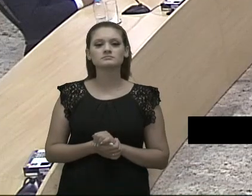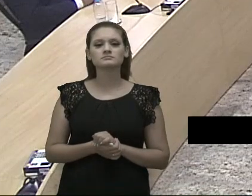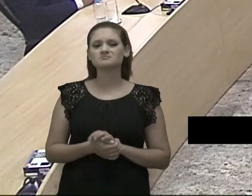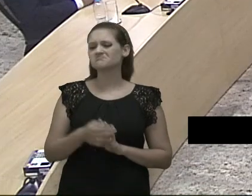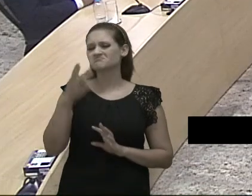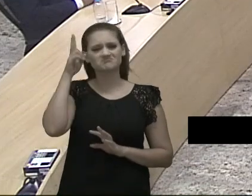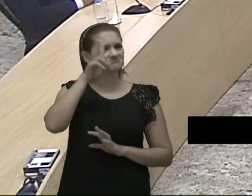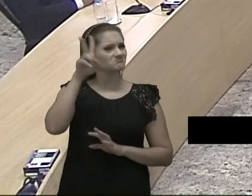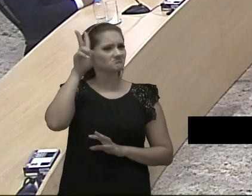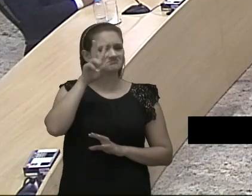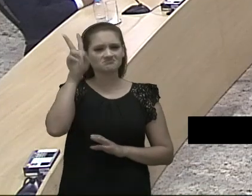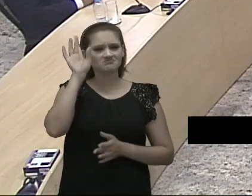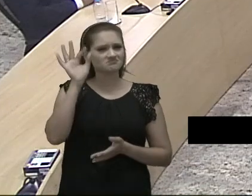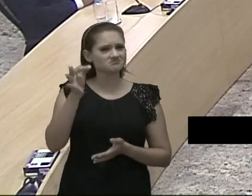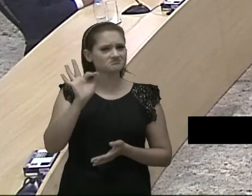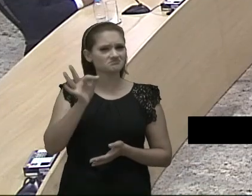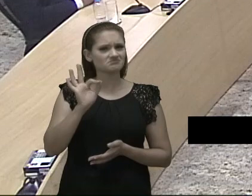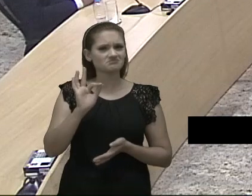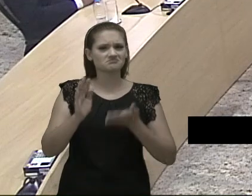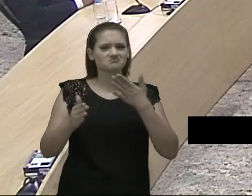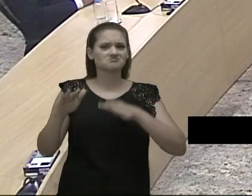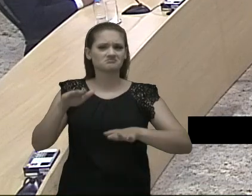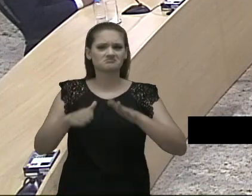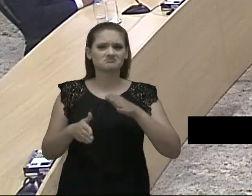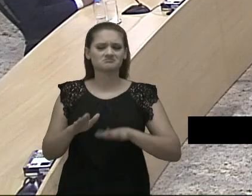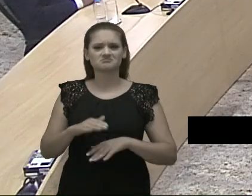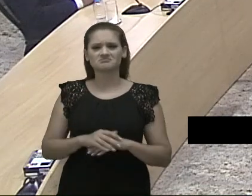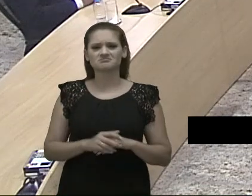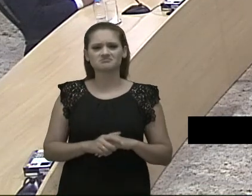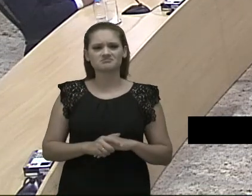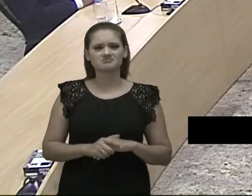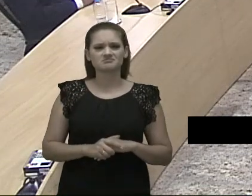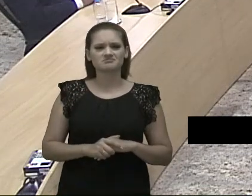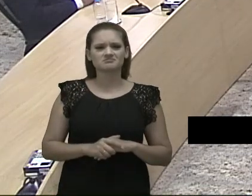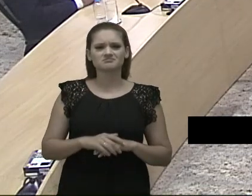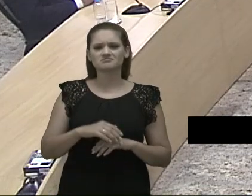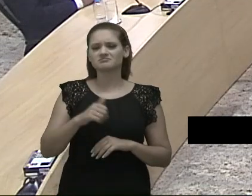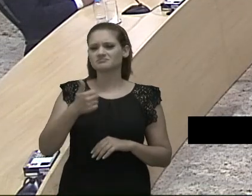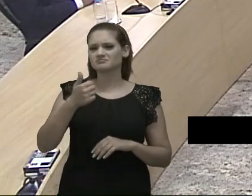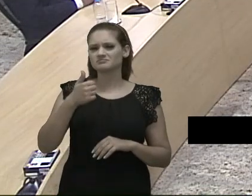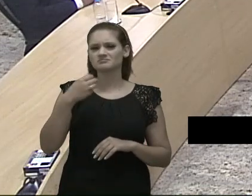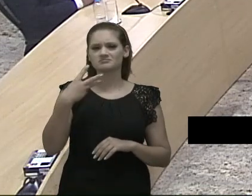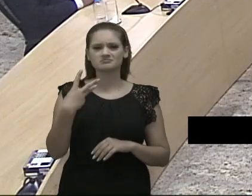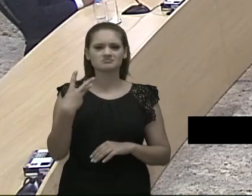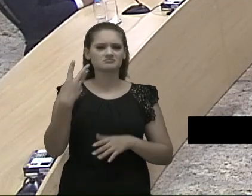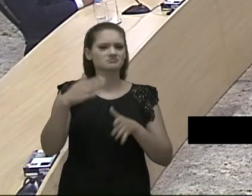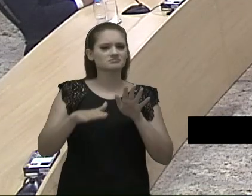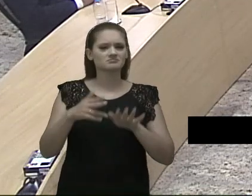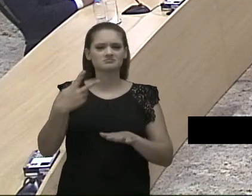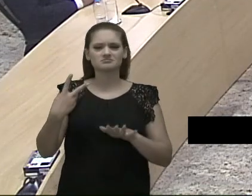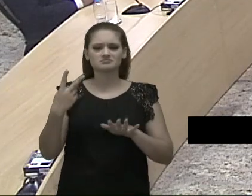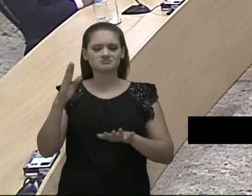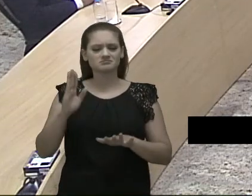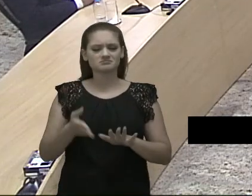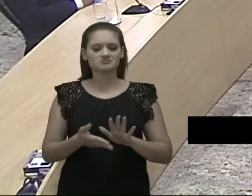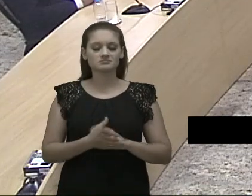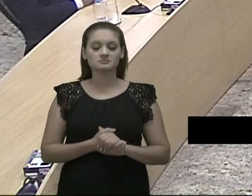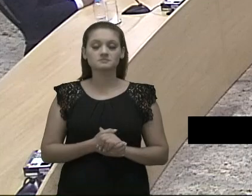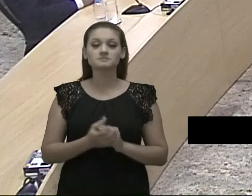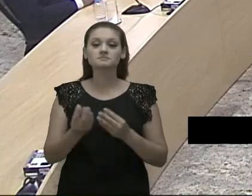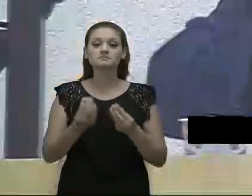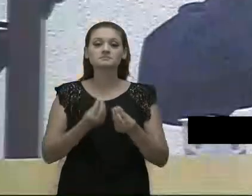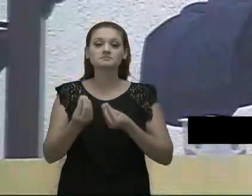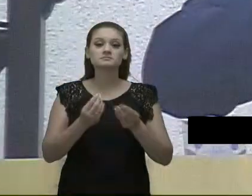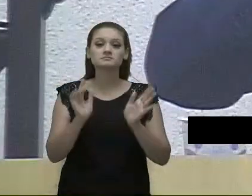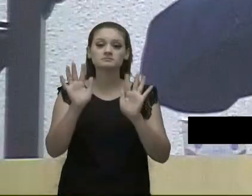Não me recordo bem, mas acredito que por volta das 3 horas, 2h30, 3 horas. E como que foi